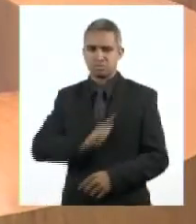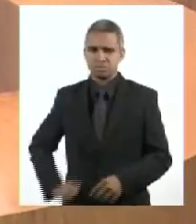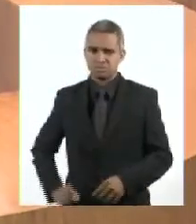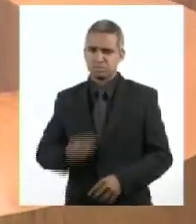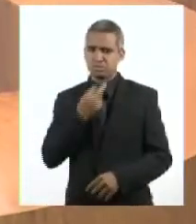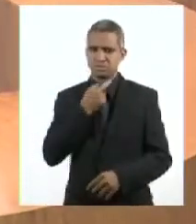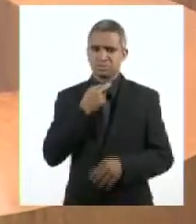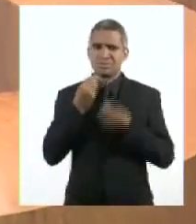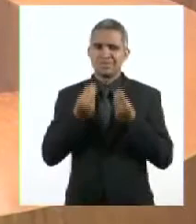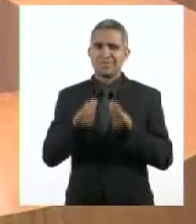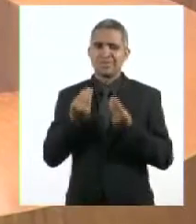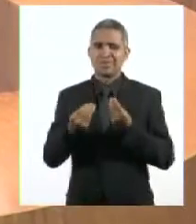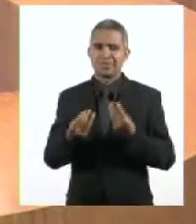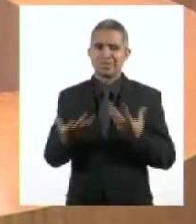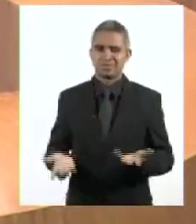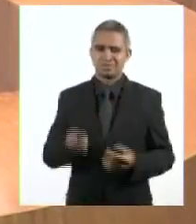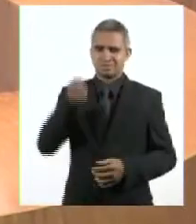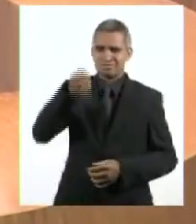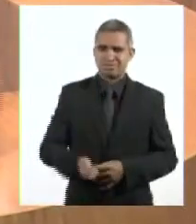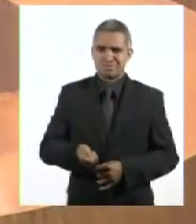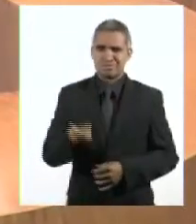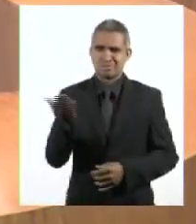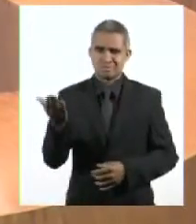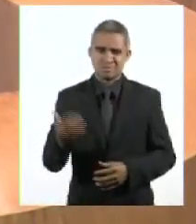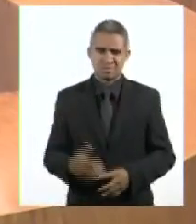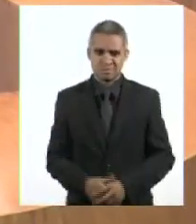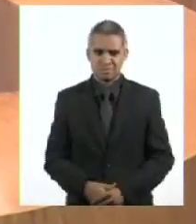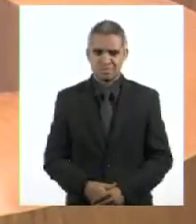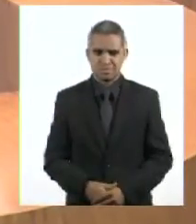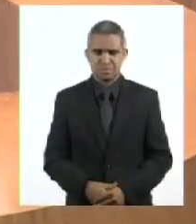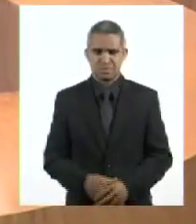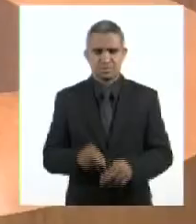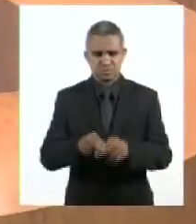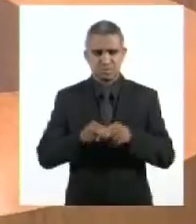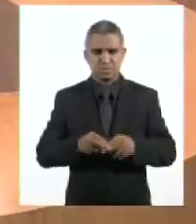ver a forma democrática como ele trata o povo do Maranhão. Era isso, senhor presidente.